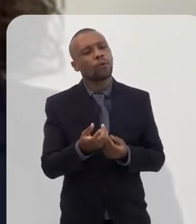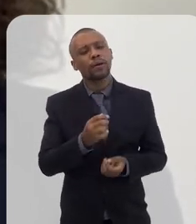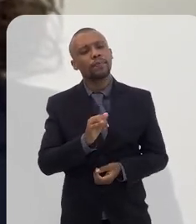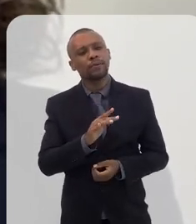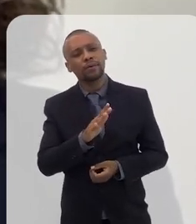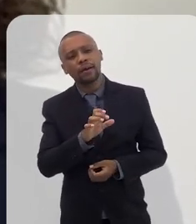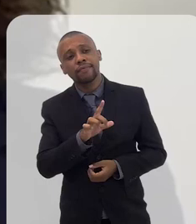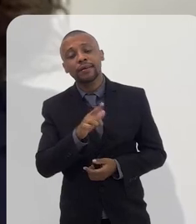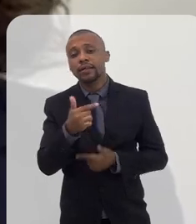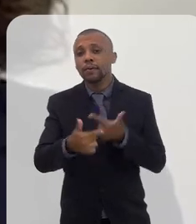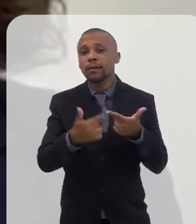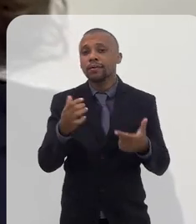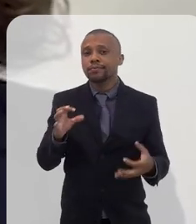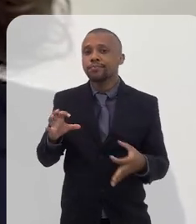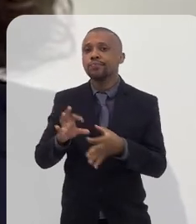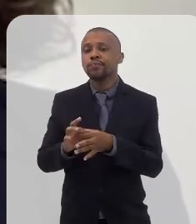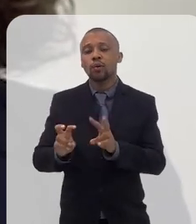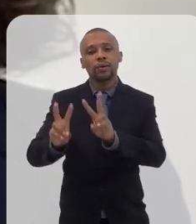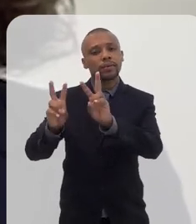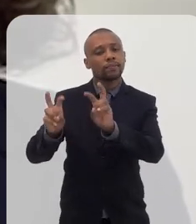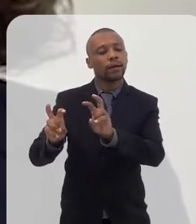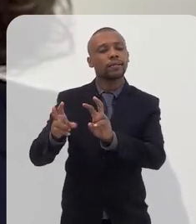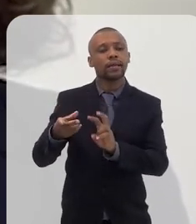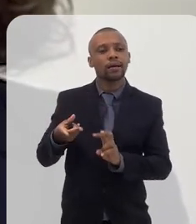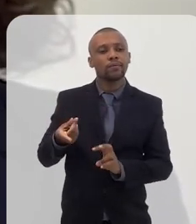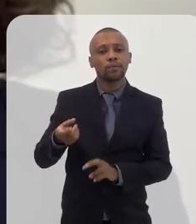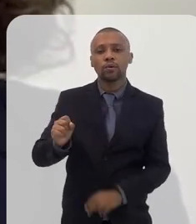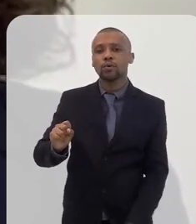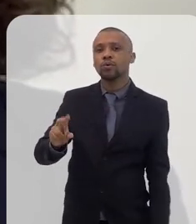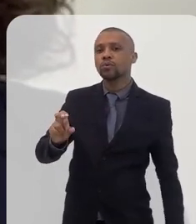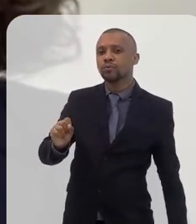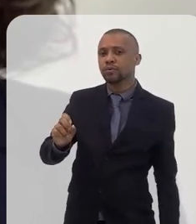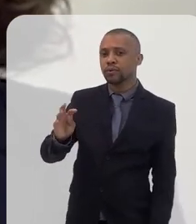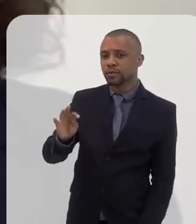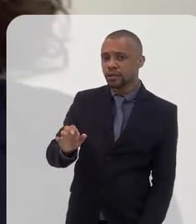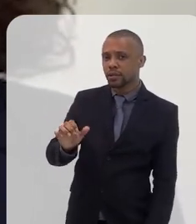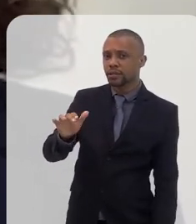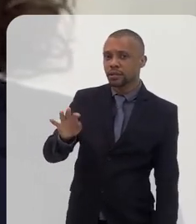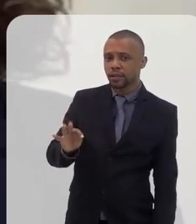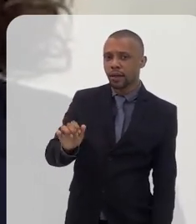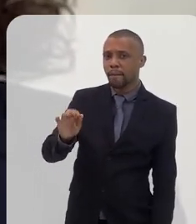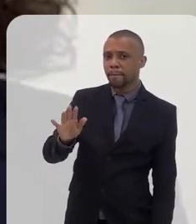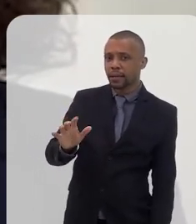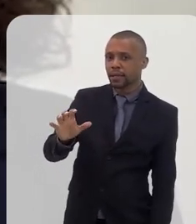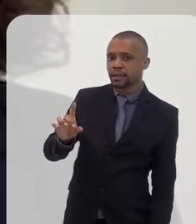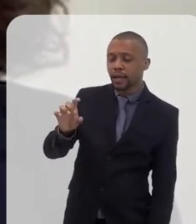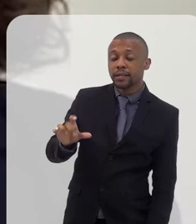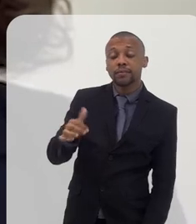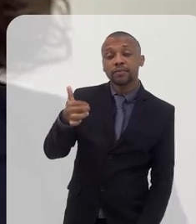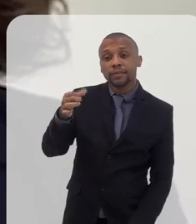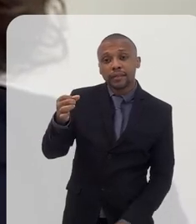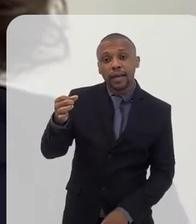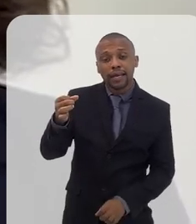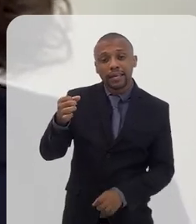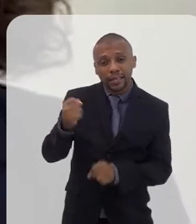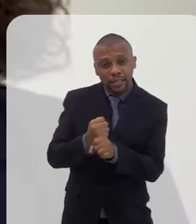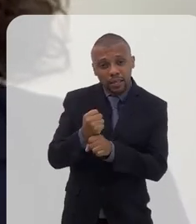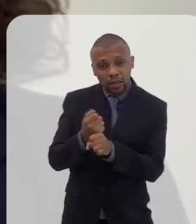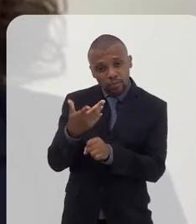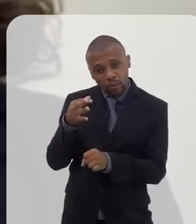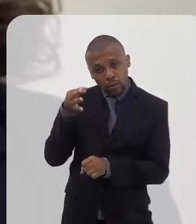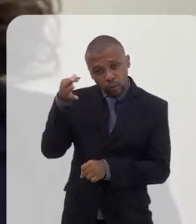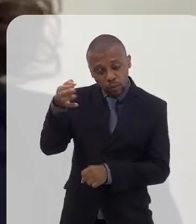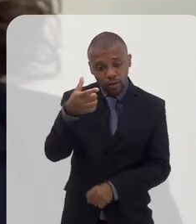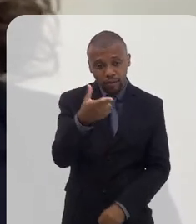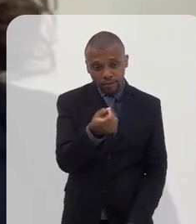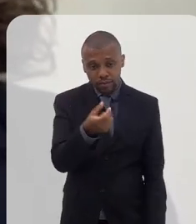trabalhando também essa conexão com a agenda da sustentabilidade no momento que a gente está na década da ação, né? São dos 10 anos para 2030,